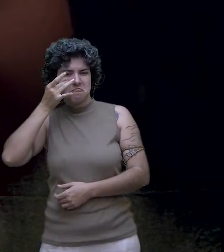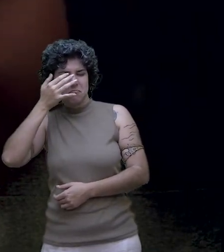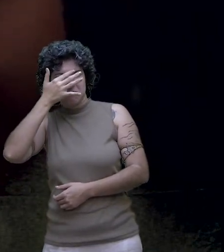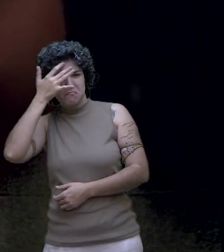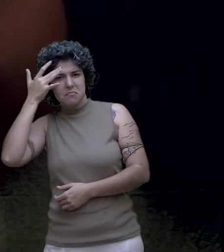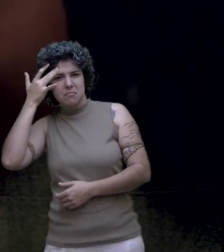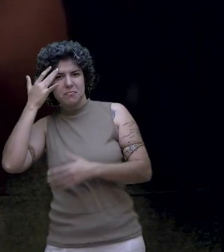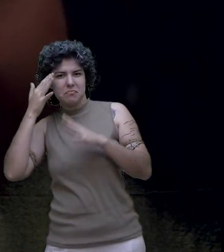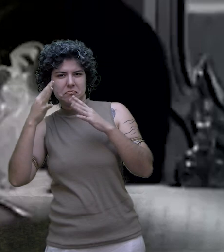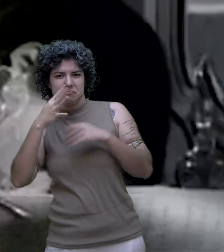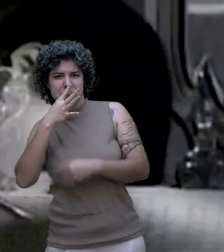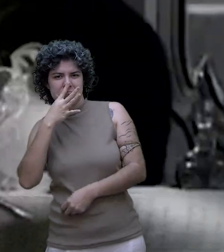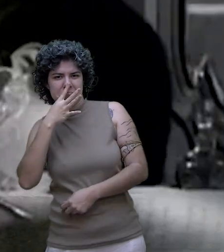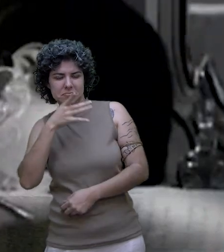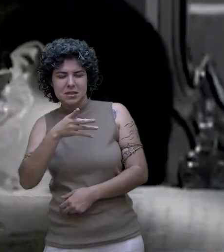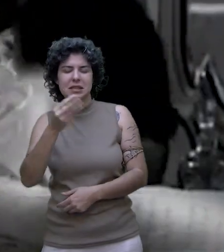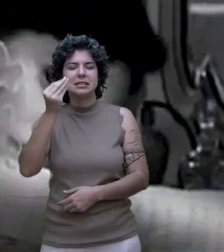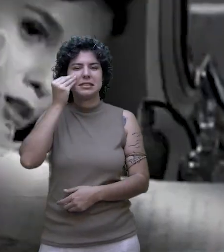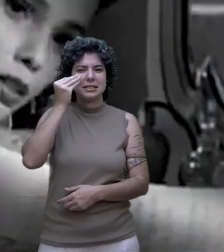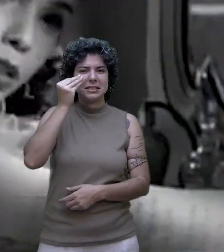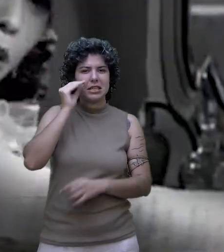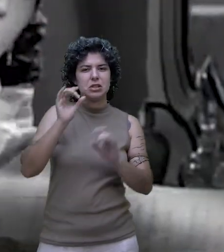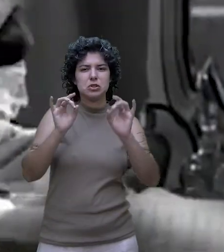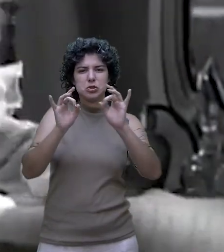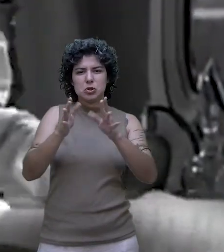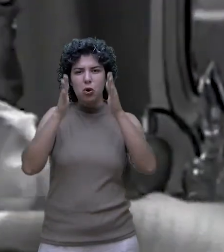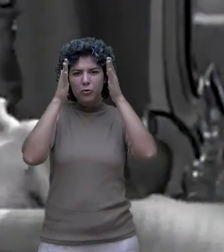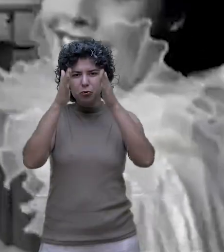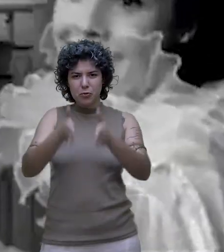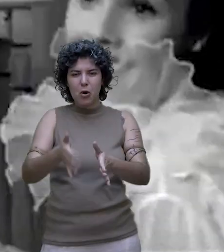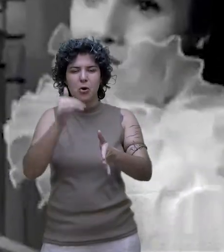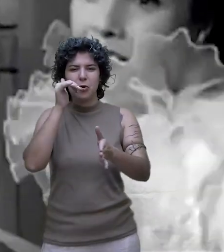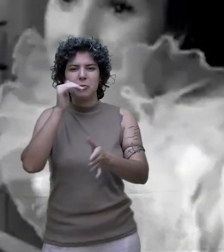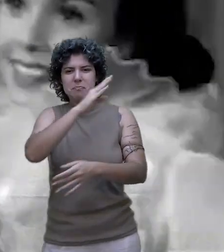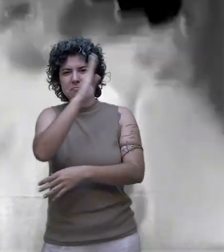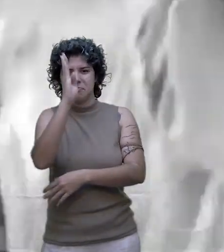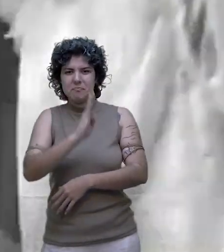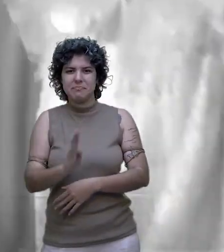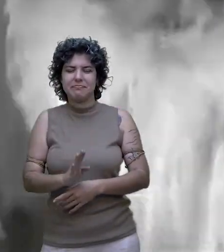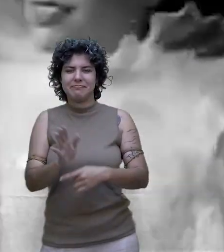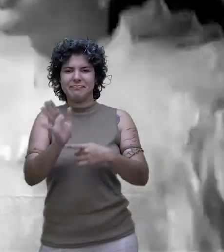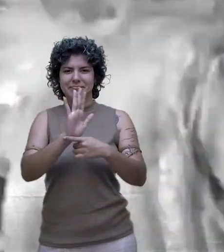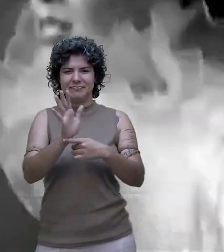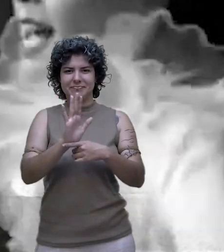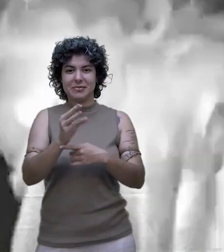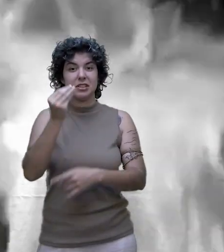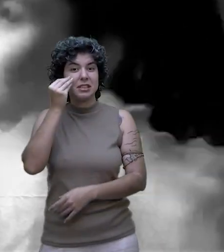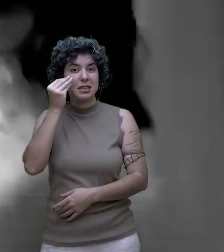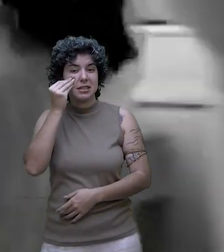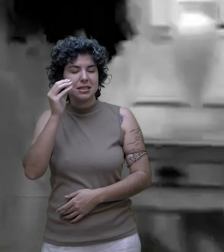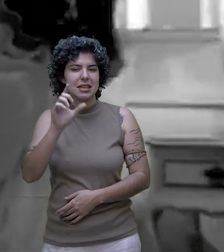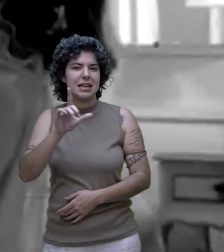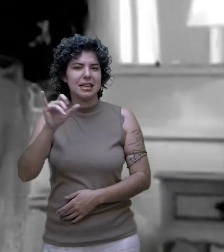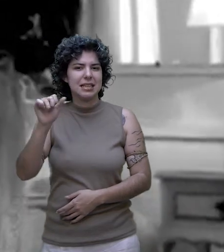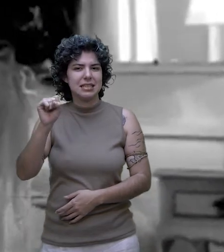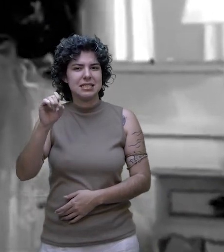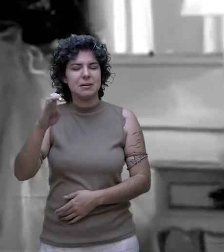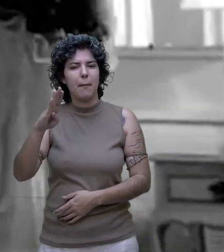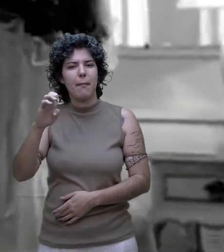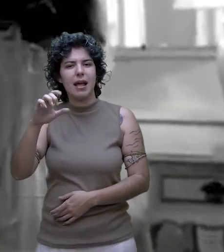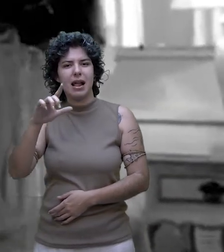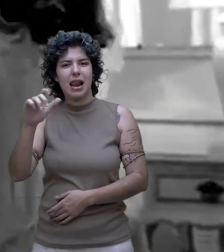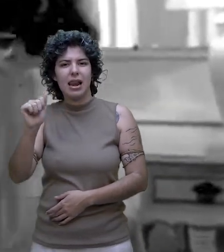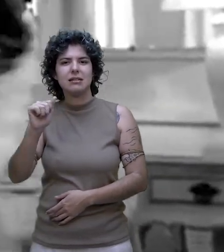só vale para filme brasileiro. Criado para filmes nacionais, o teste Lisbela exige, primeiro, mais de